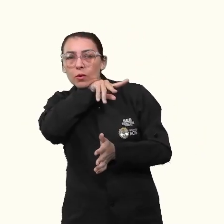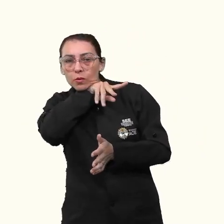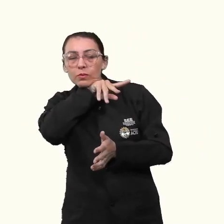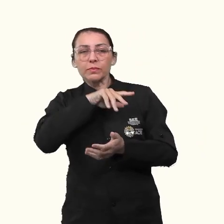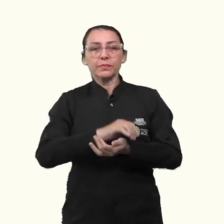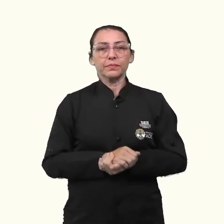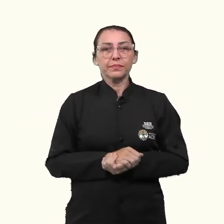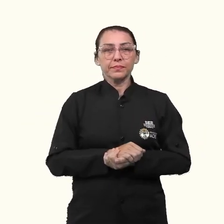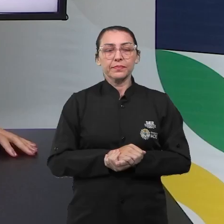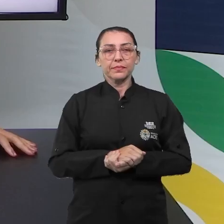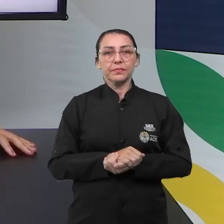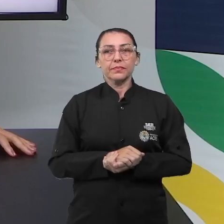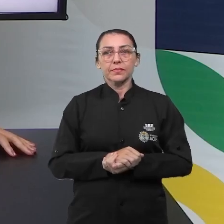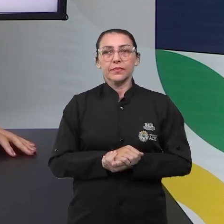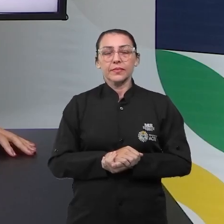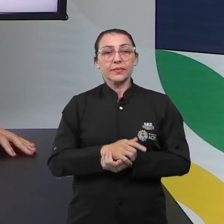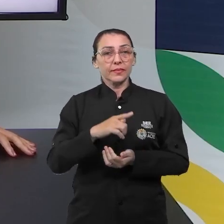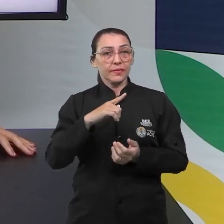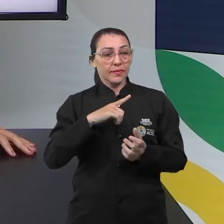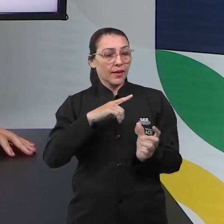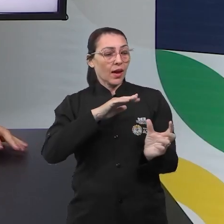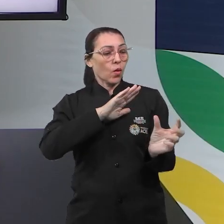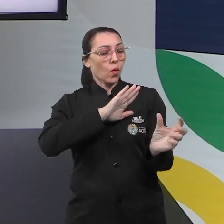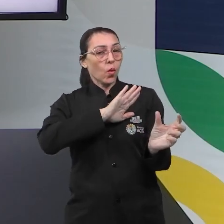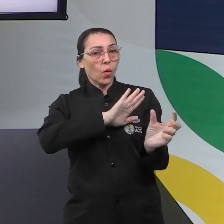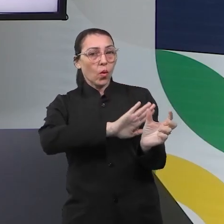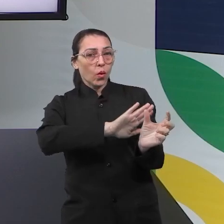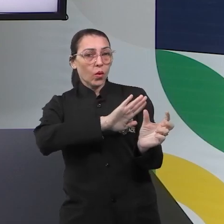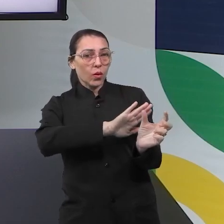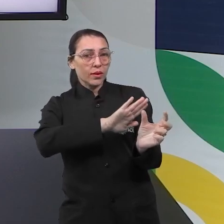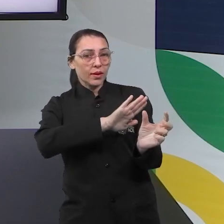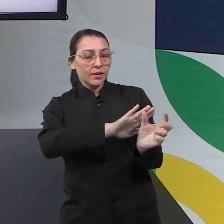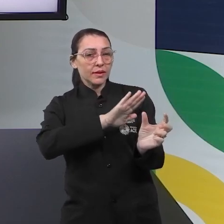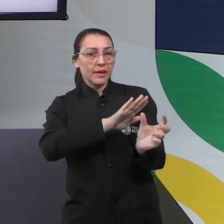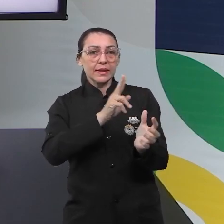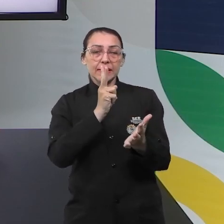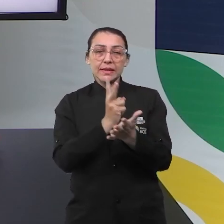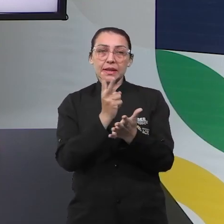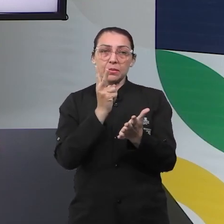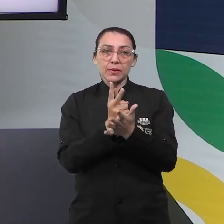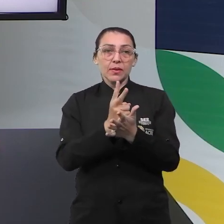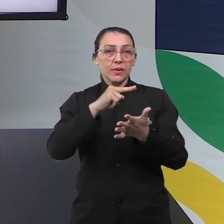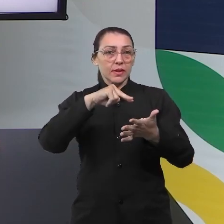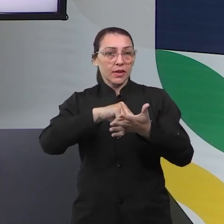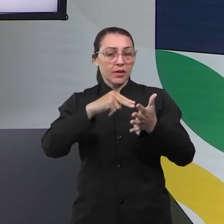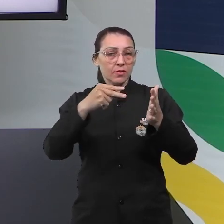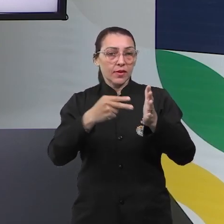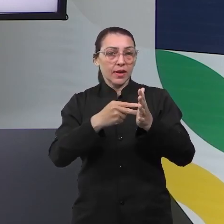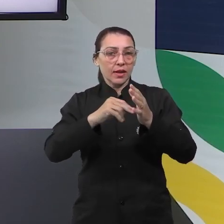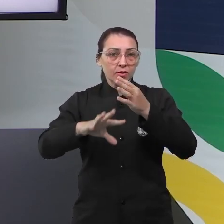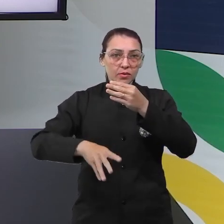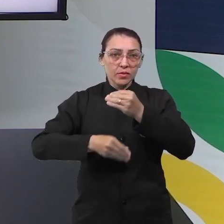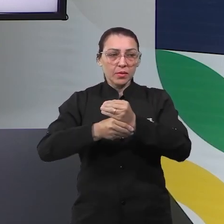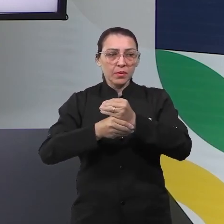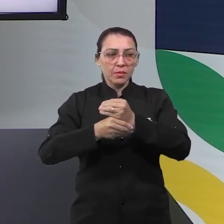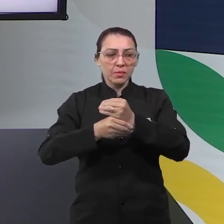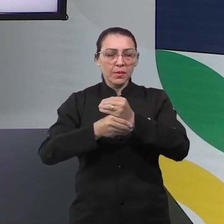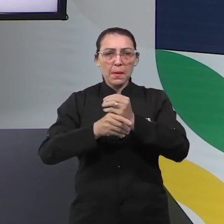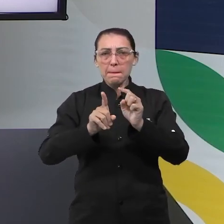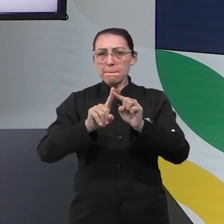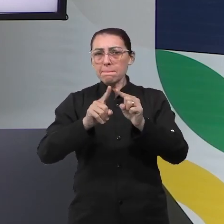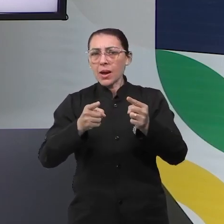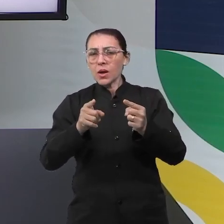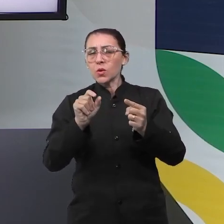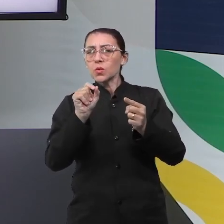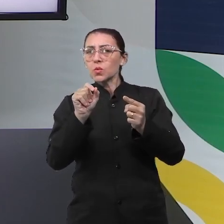animal. Então, a conotação, ela sempre é um sentido figurado. Professora, mas o que